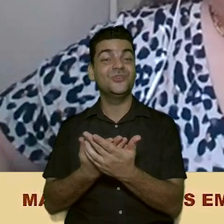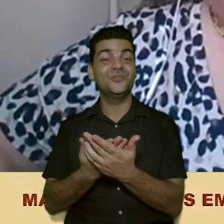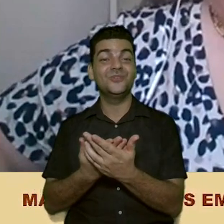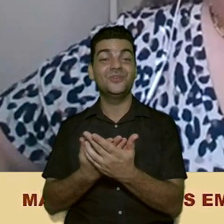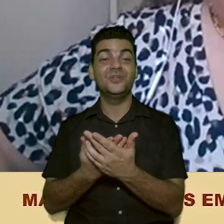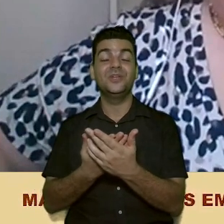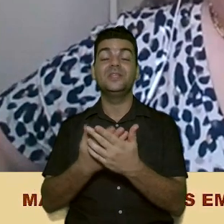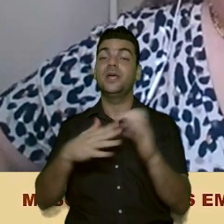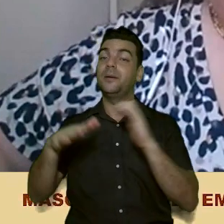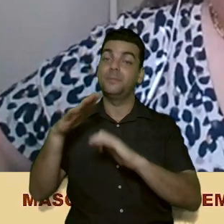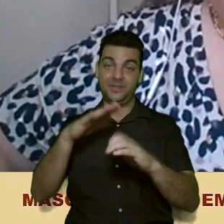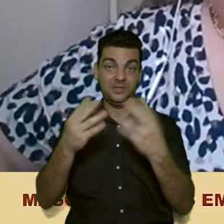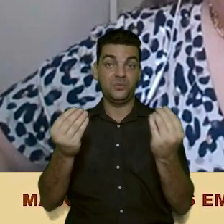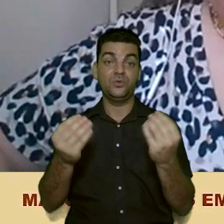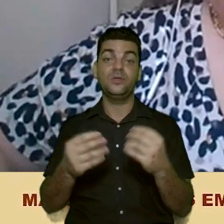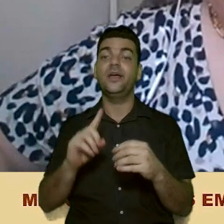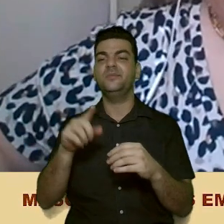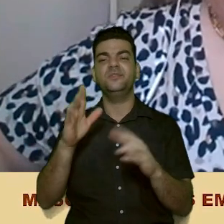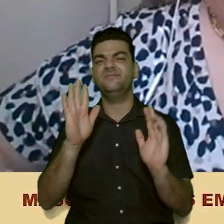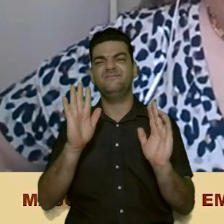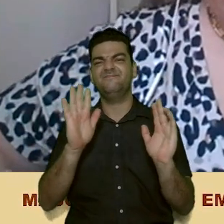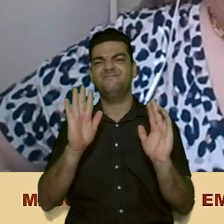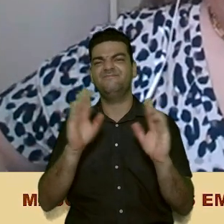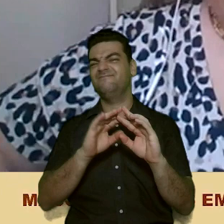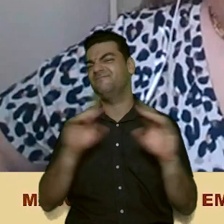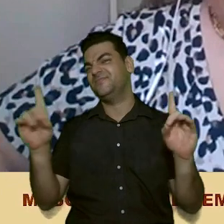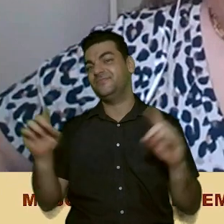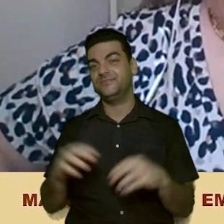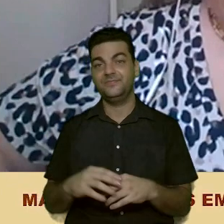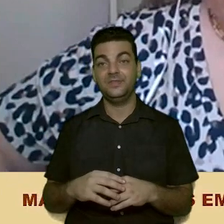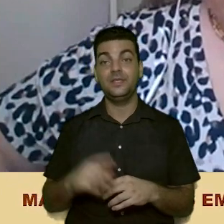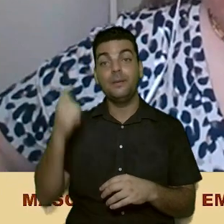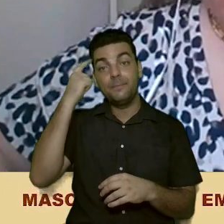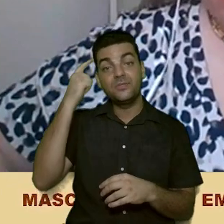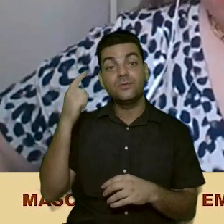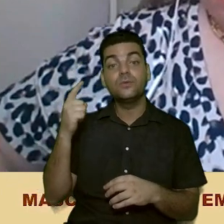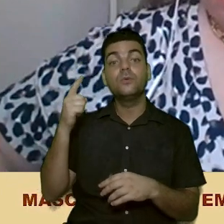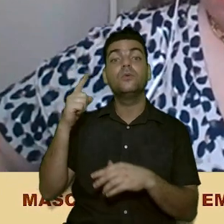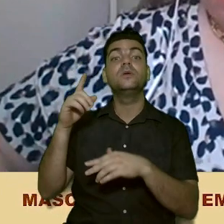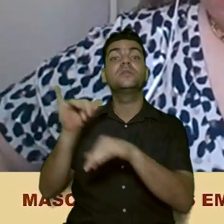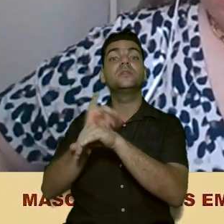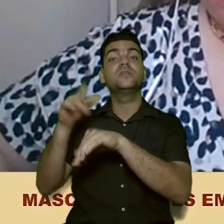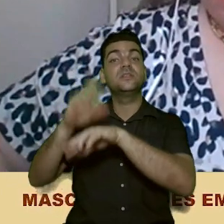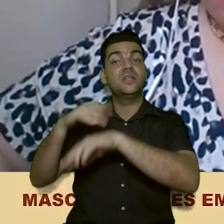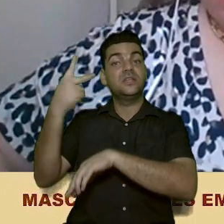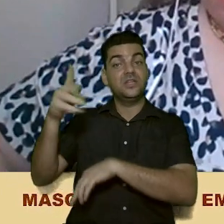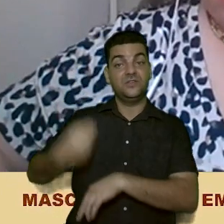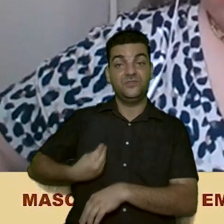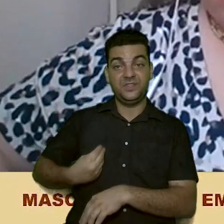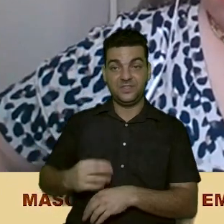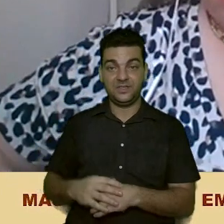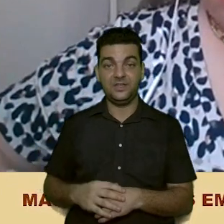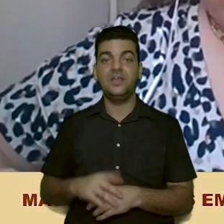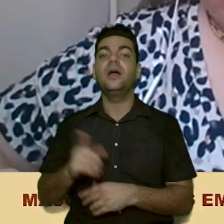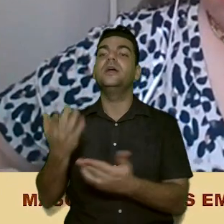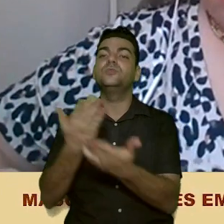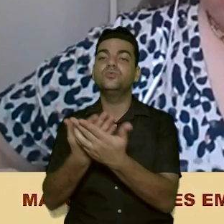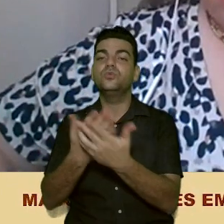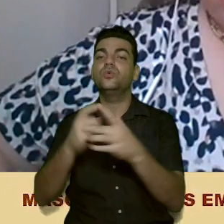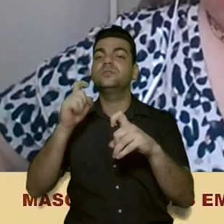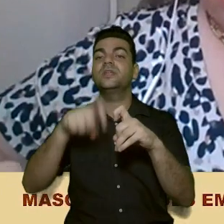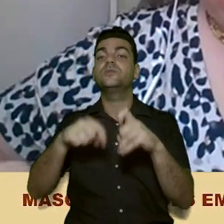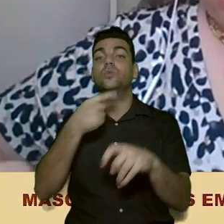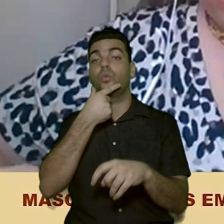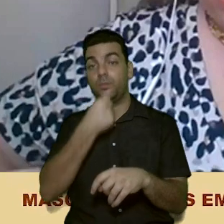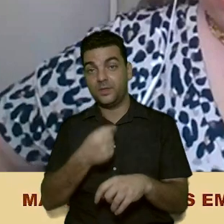mundo corporativo até romper com aquela realidade e partir em busca do seu propósito de vida. Especializou-se em sexualidade humana